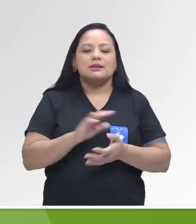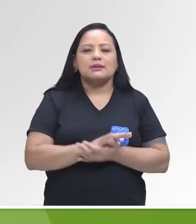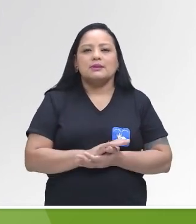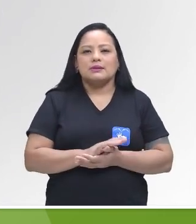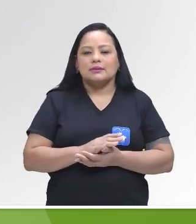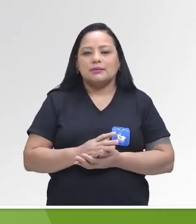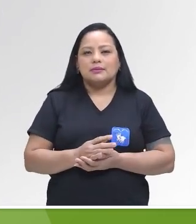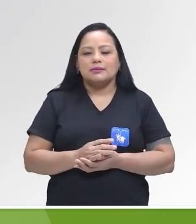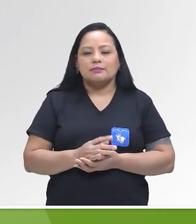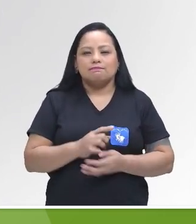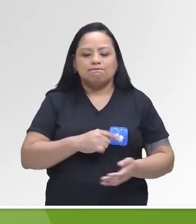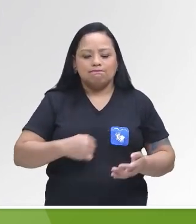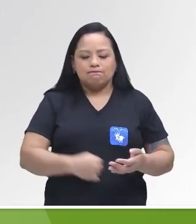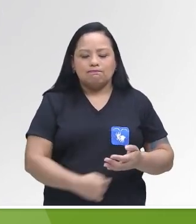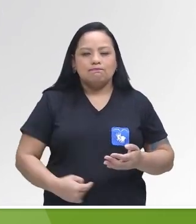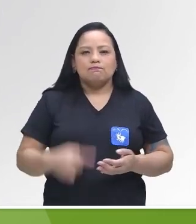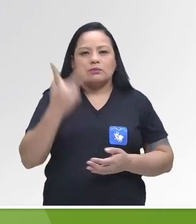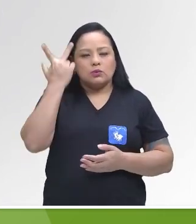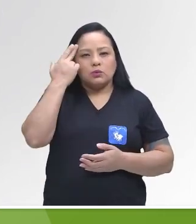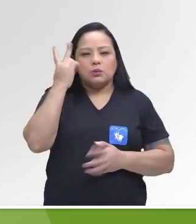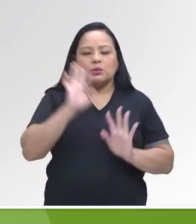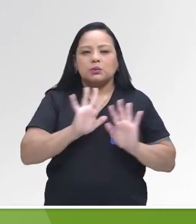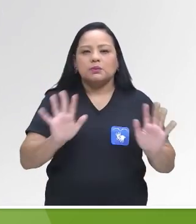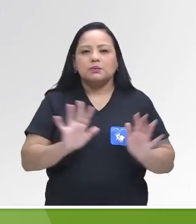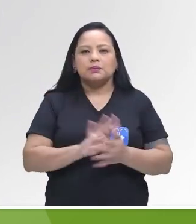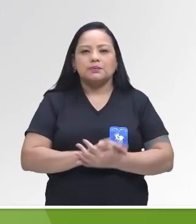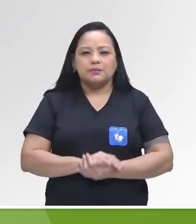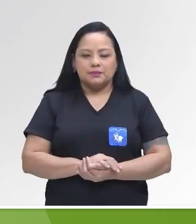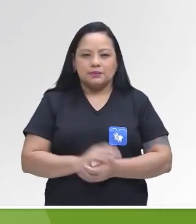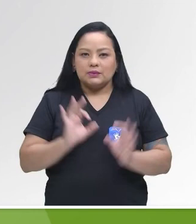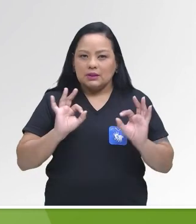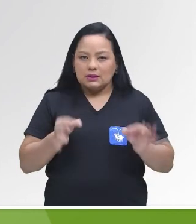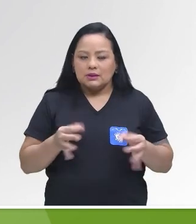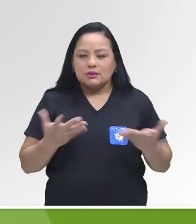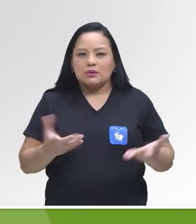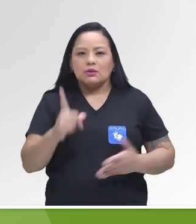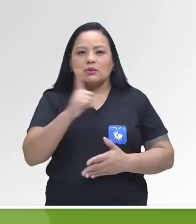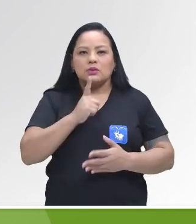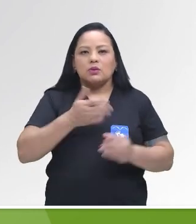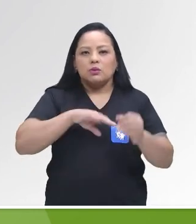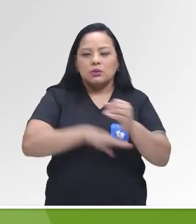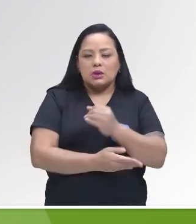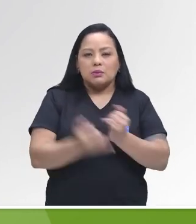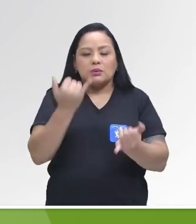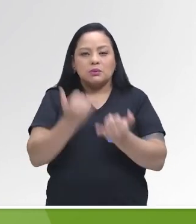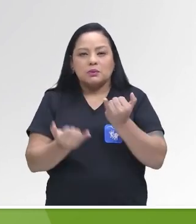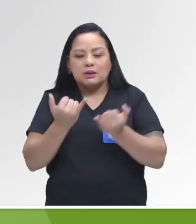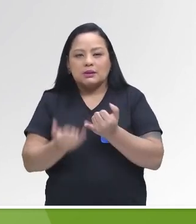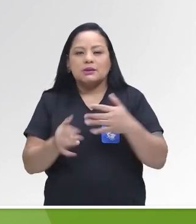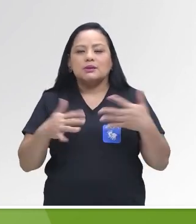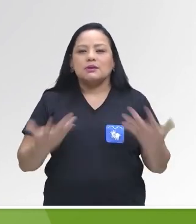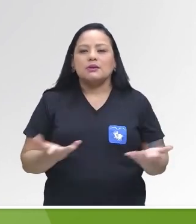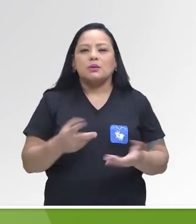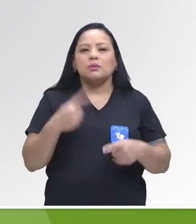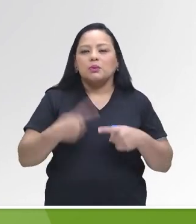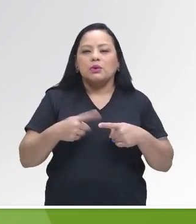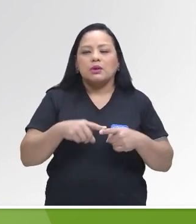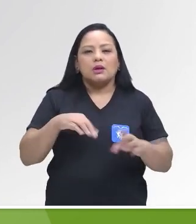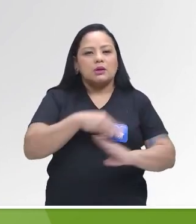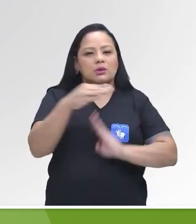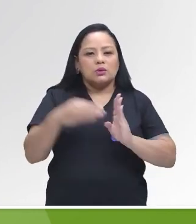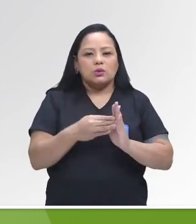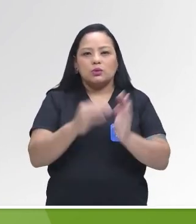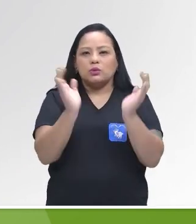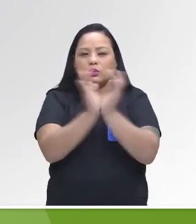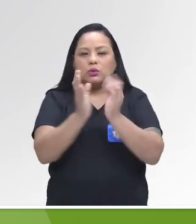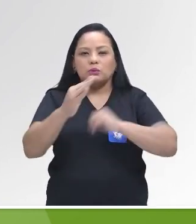ali faz a digestão do que eles comeram, tá certo? Então, eles têm os hábitos bem parecidos, então, por isso que todos são enquadrados